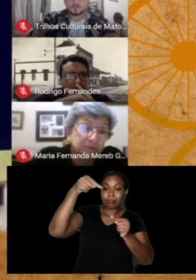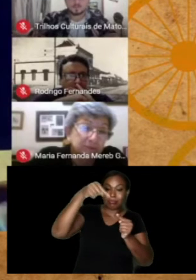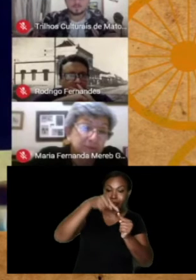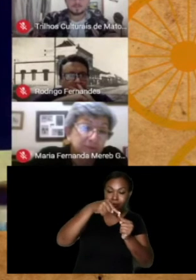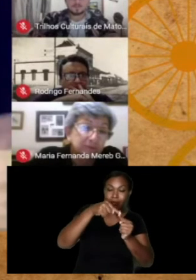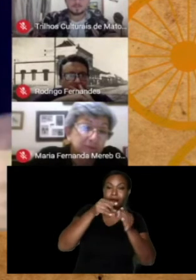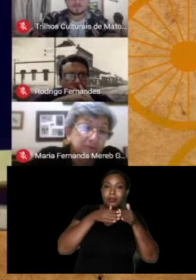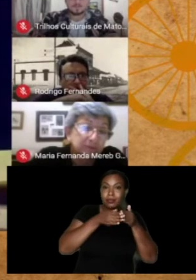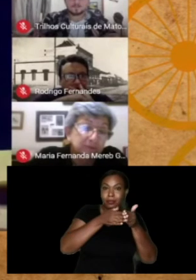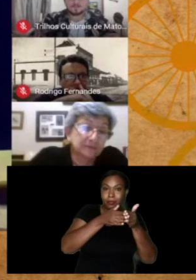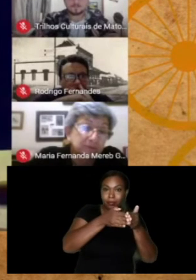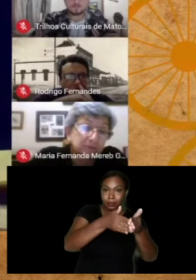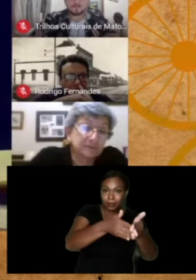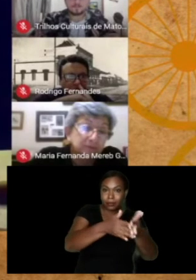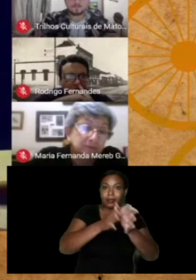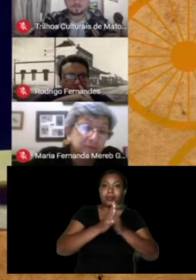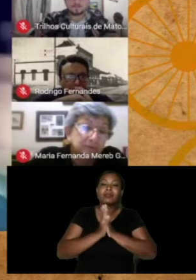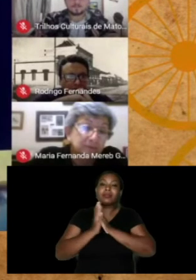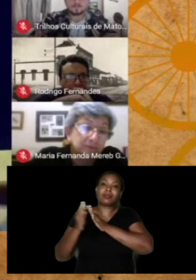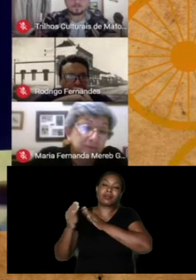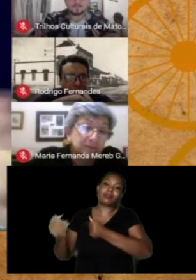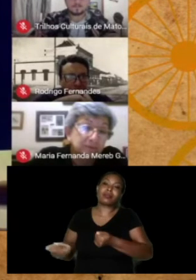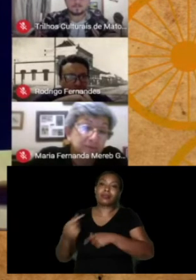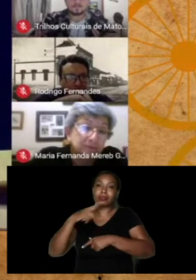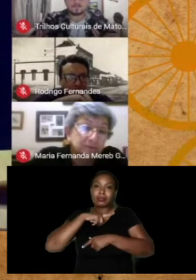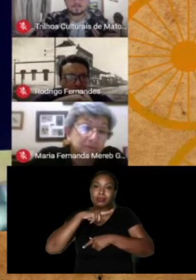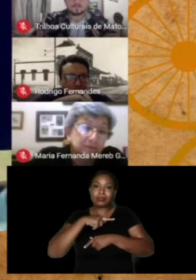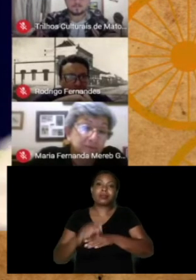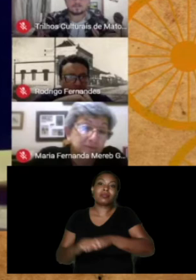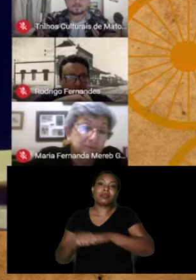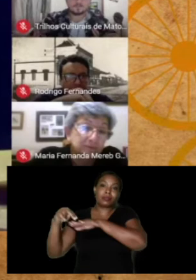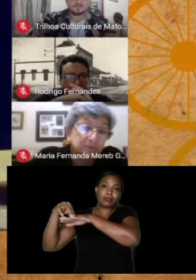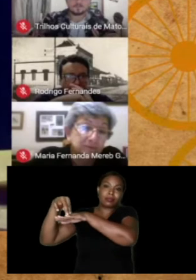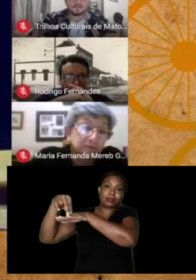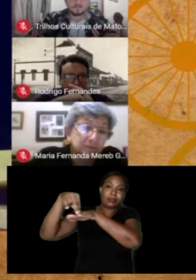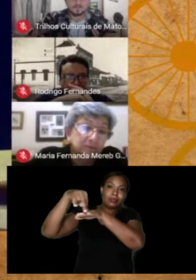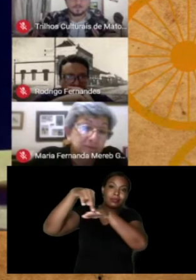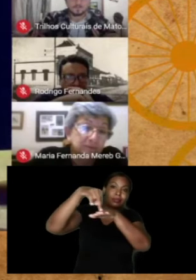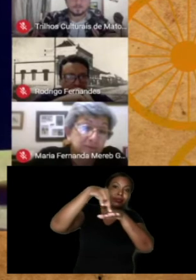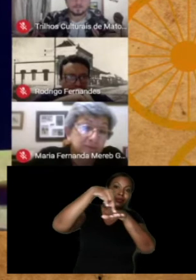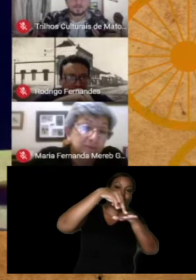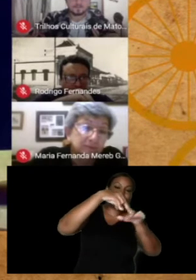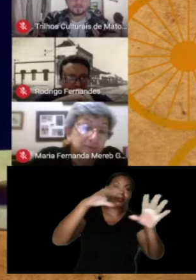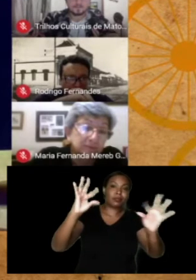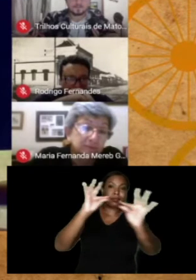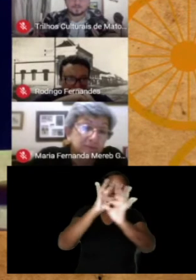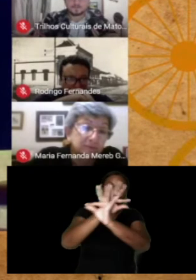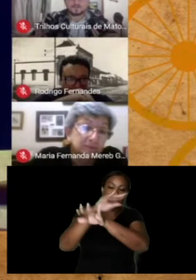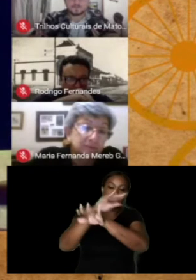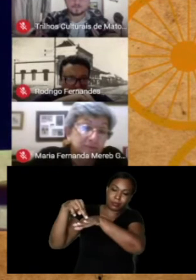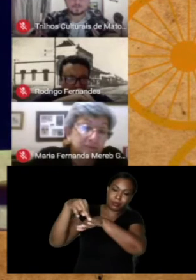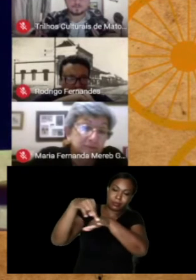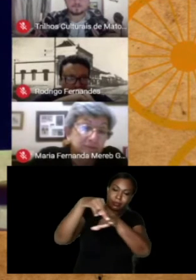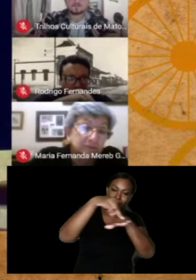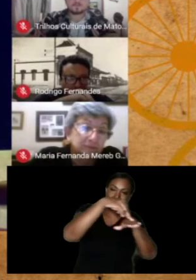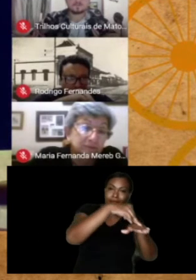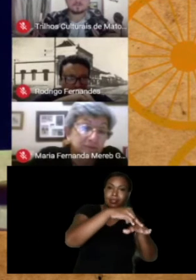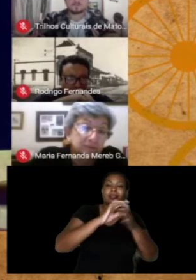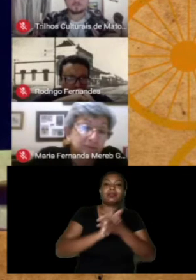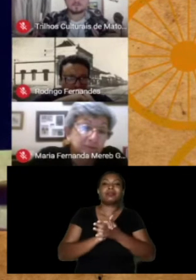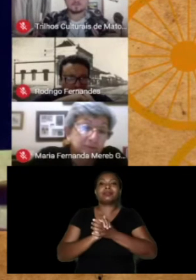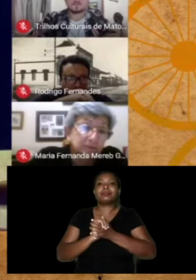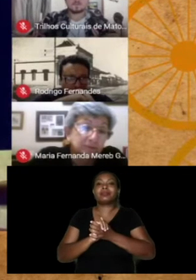a gente atravessa o Chaco boliviano, que é o lado do Pantanal deles. Eu fiz